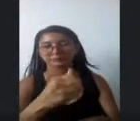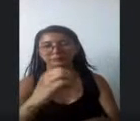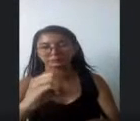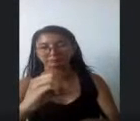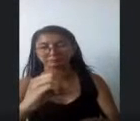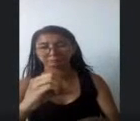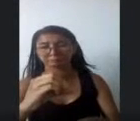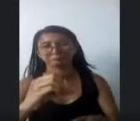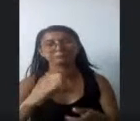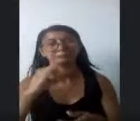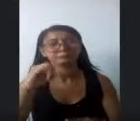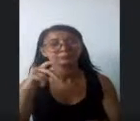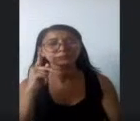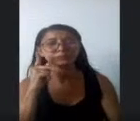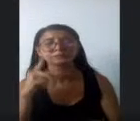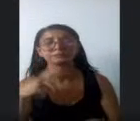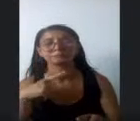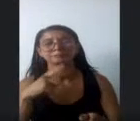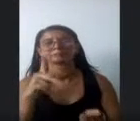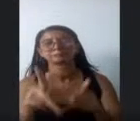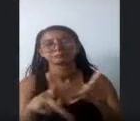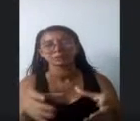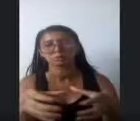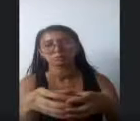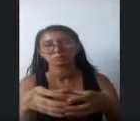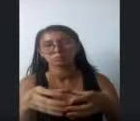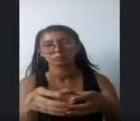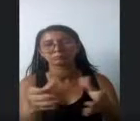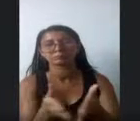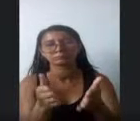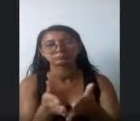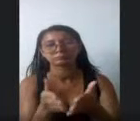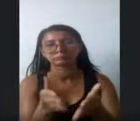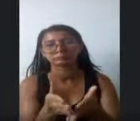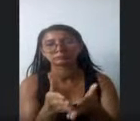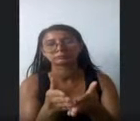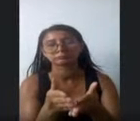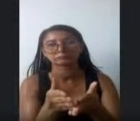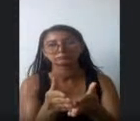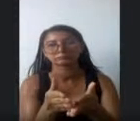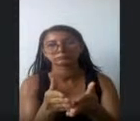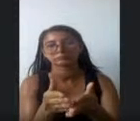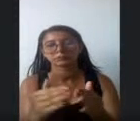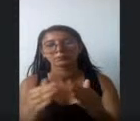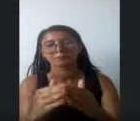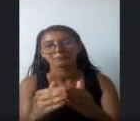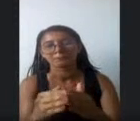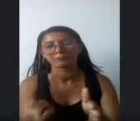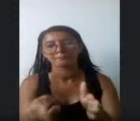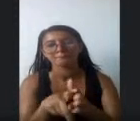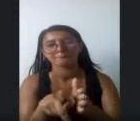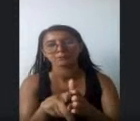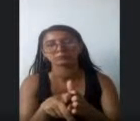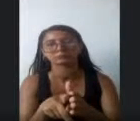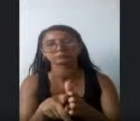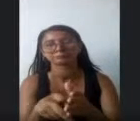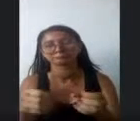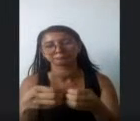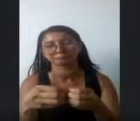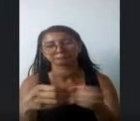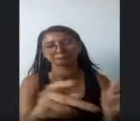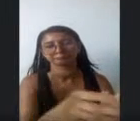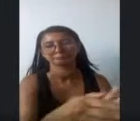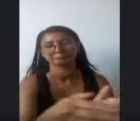que são populações, né, de terra firme, que são populações que ficam à margem dos rios e que em períodos